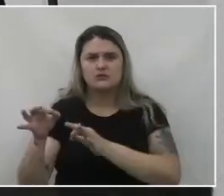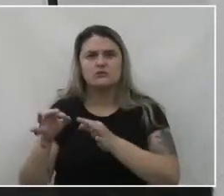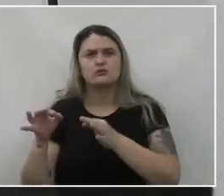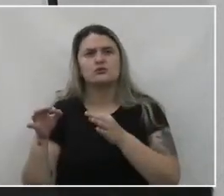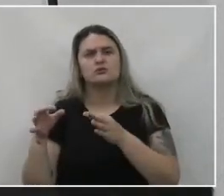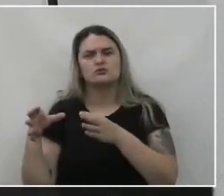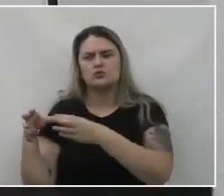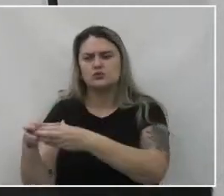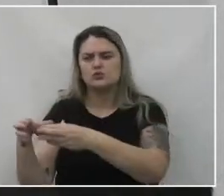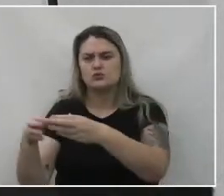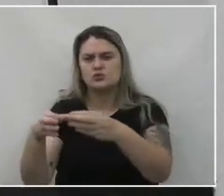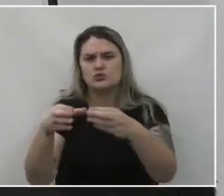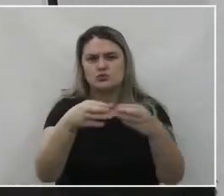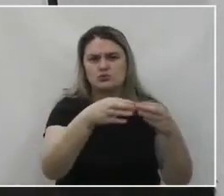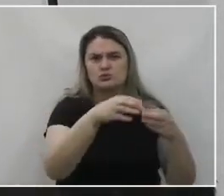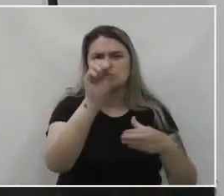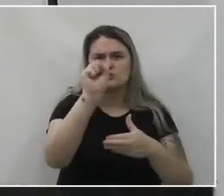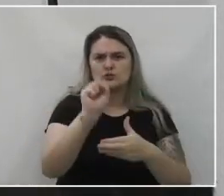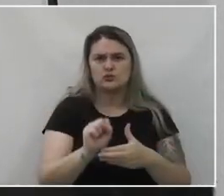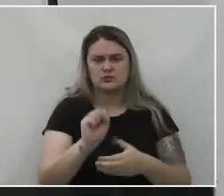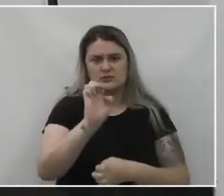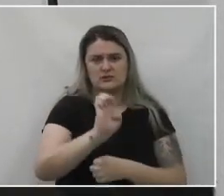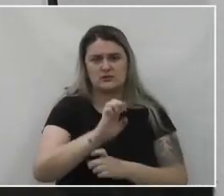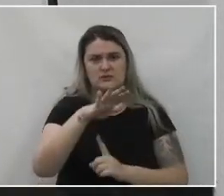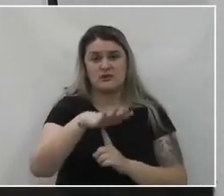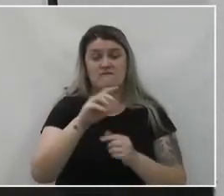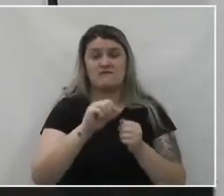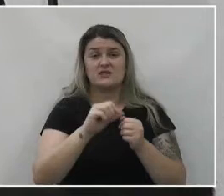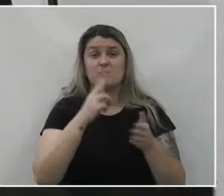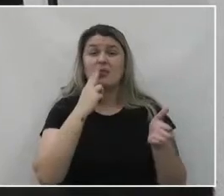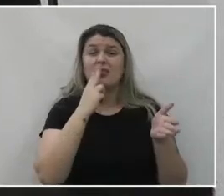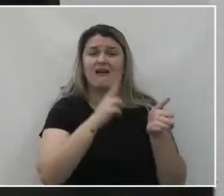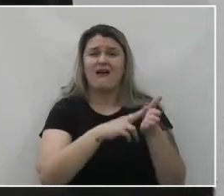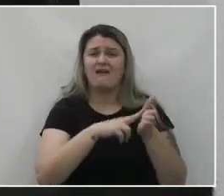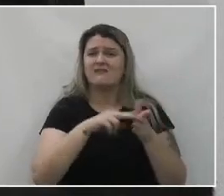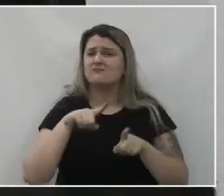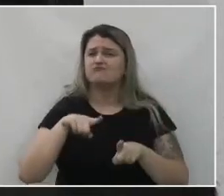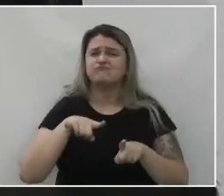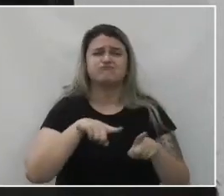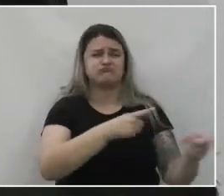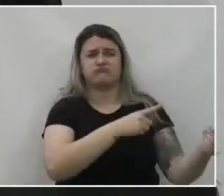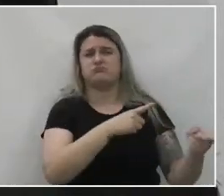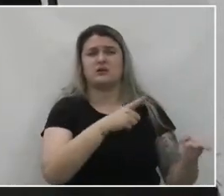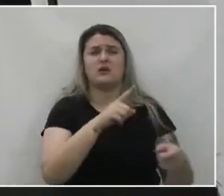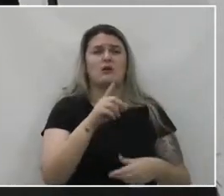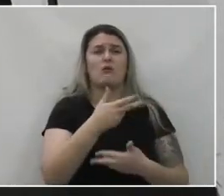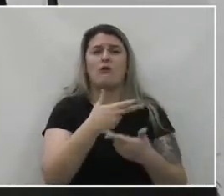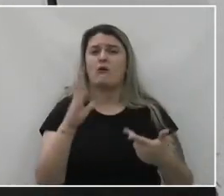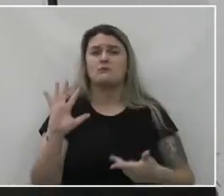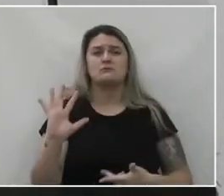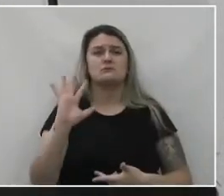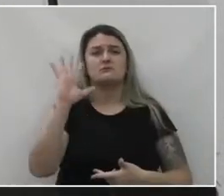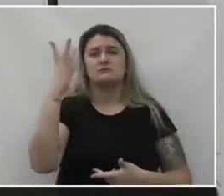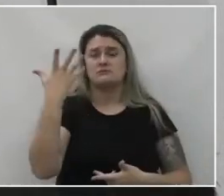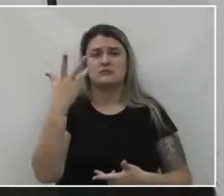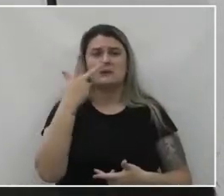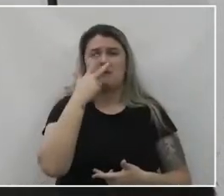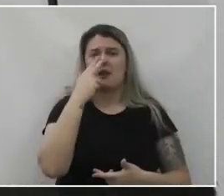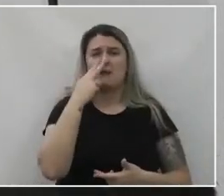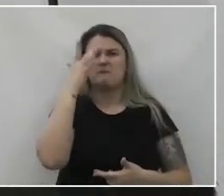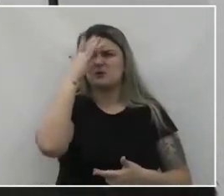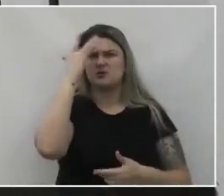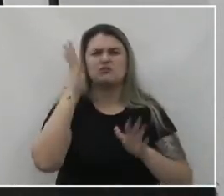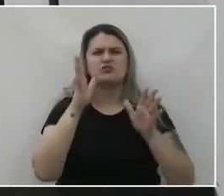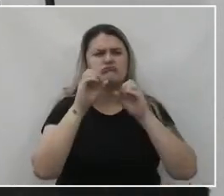coletivos e entidades da região sul do Paraná, uma carta aberta de repúdio a uma situação que aconteceu, e ficou muito